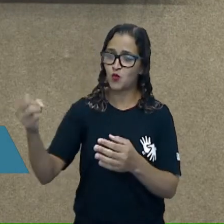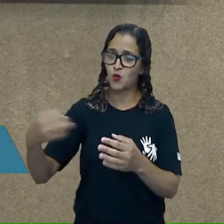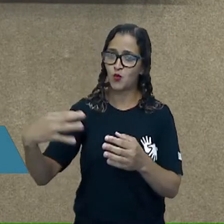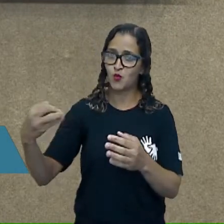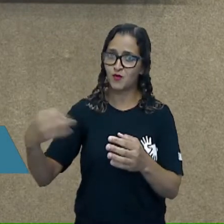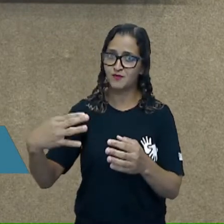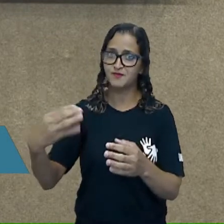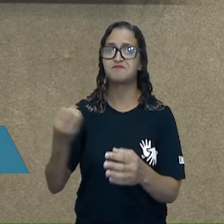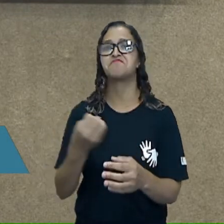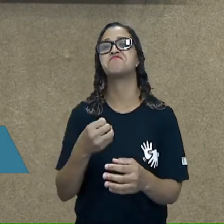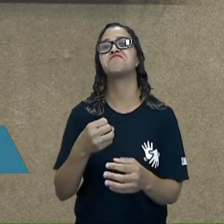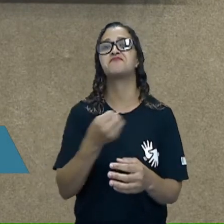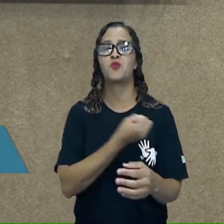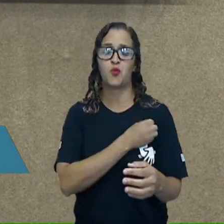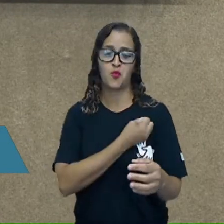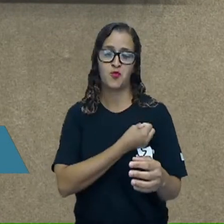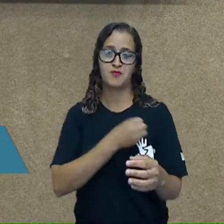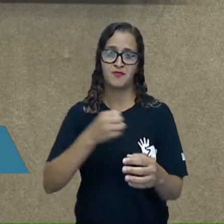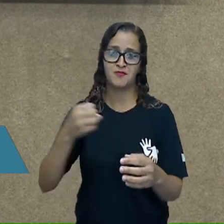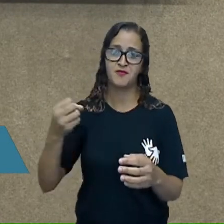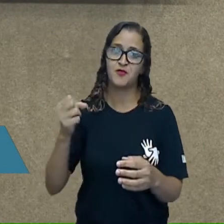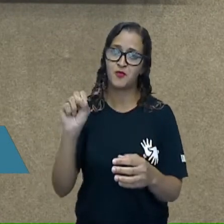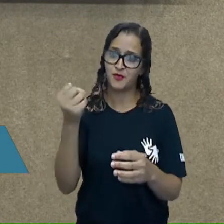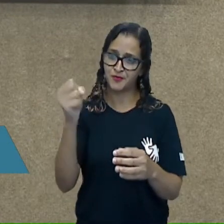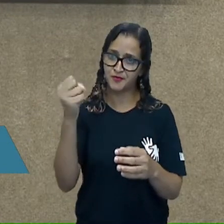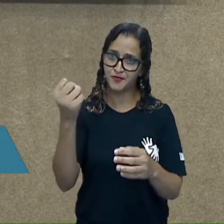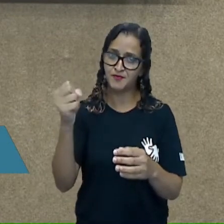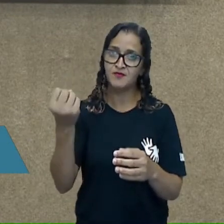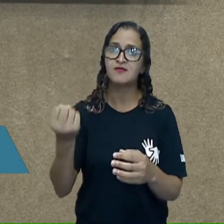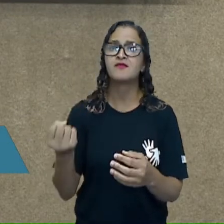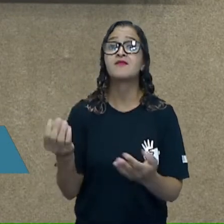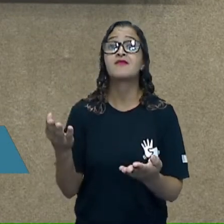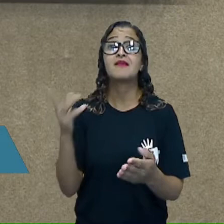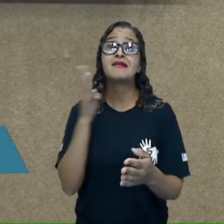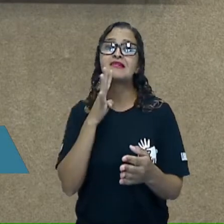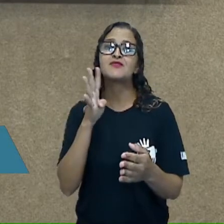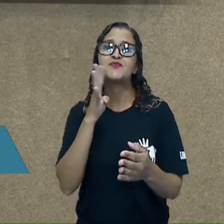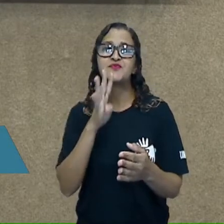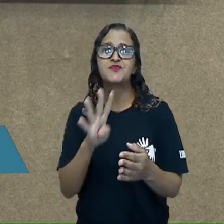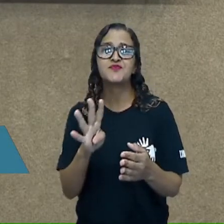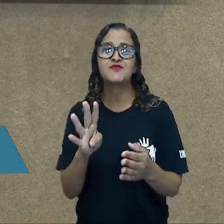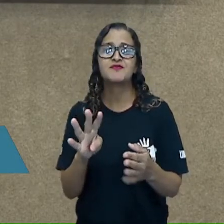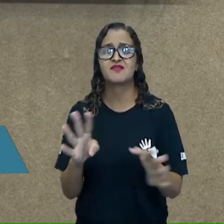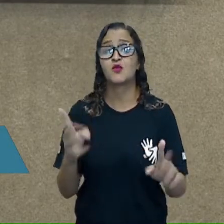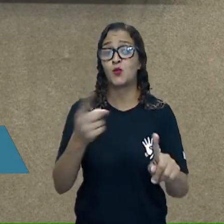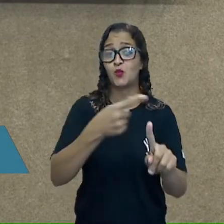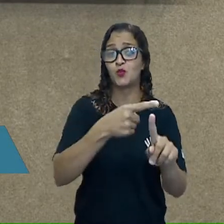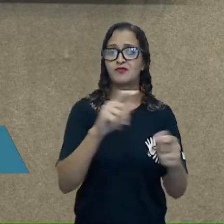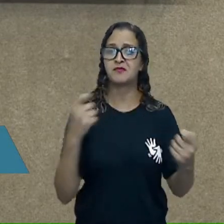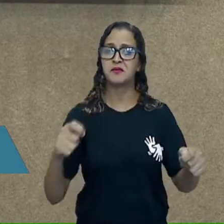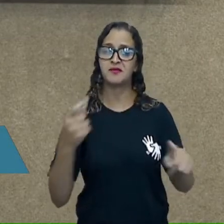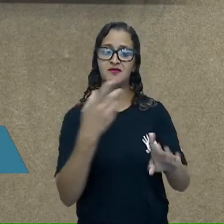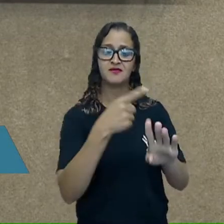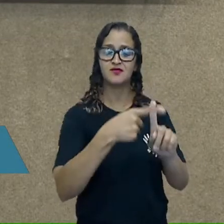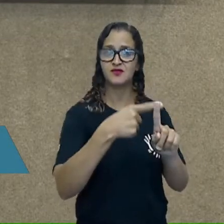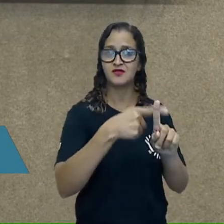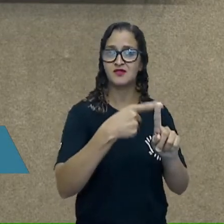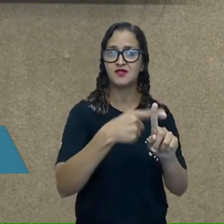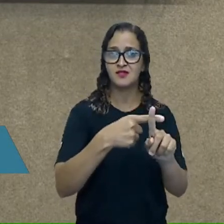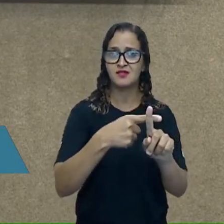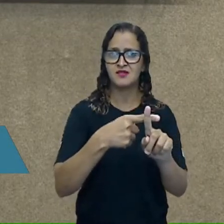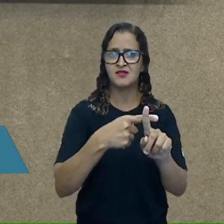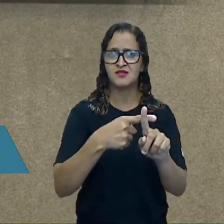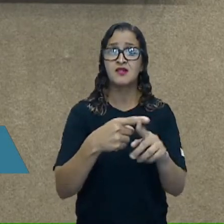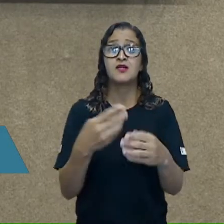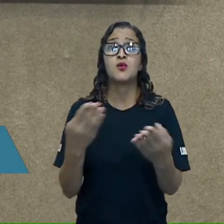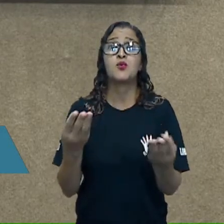o 8. Muito legal. Professora, isso aí é quando nós somamos. E para subtrair, será que eu